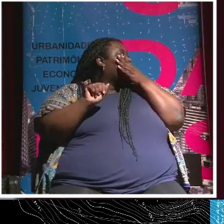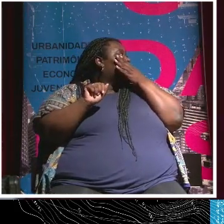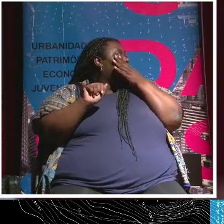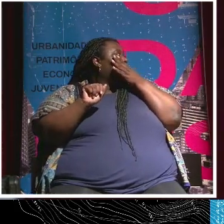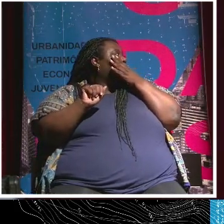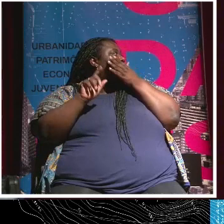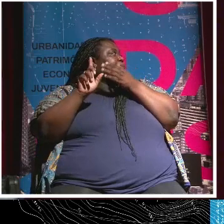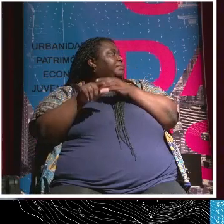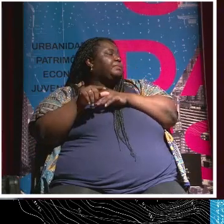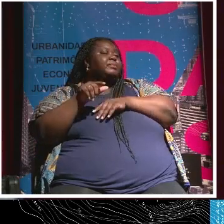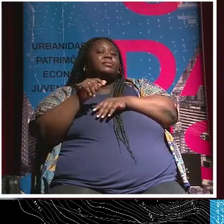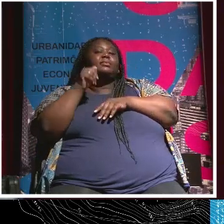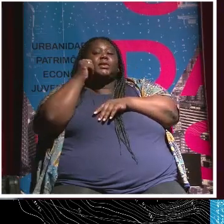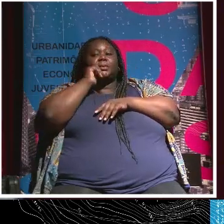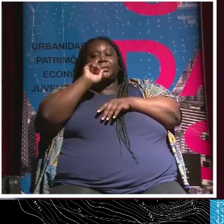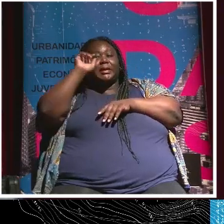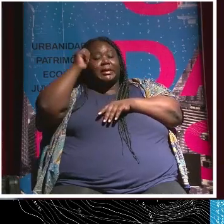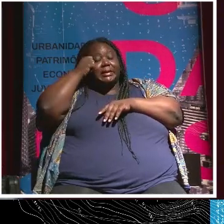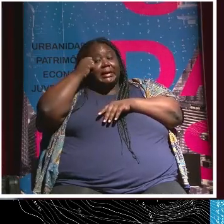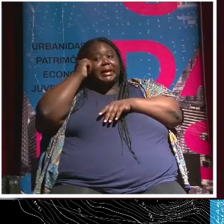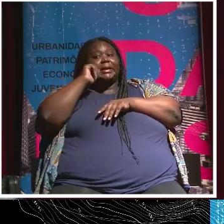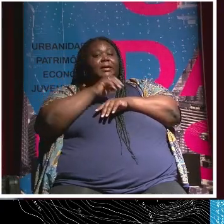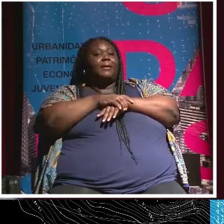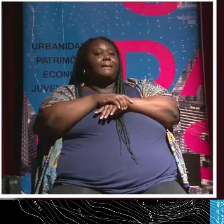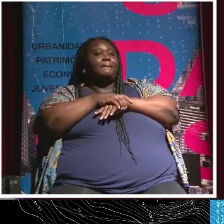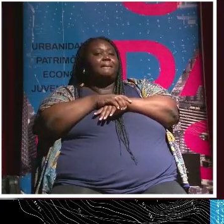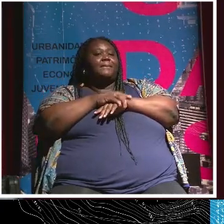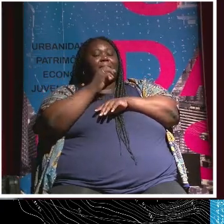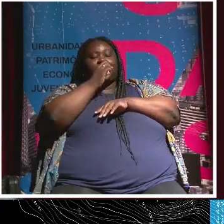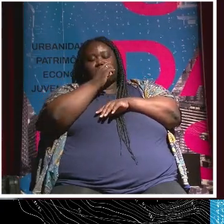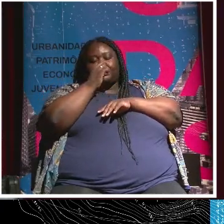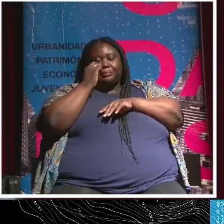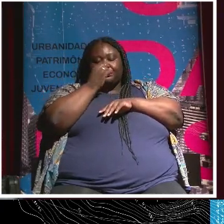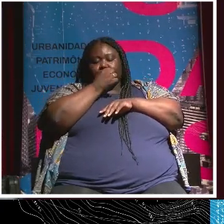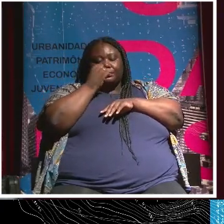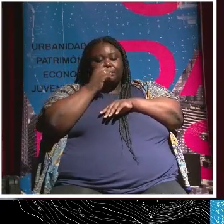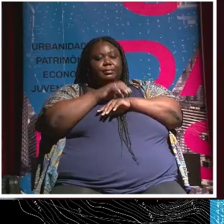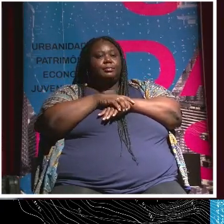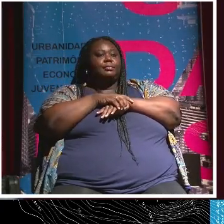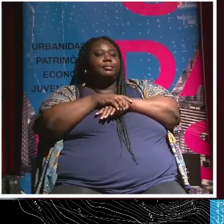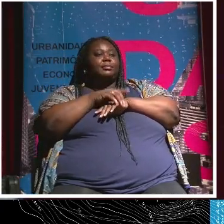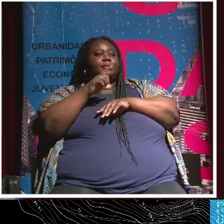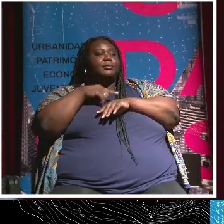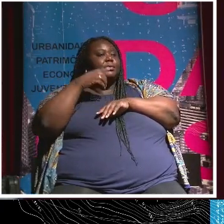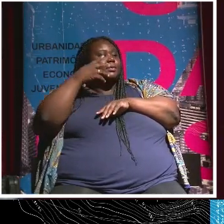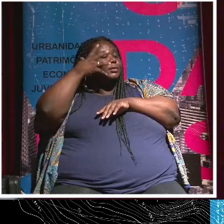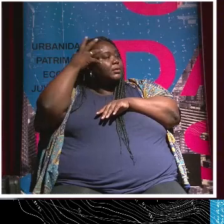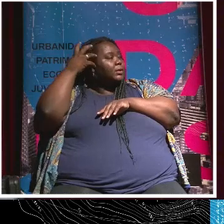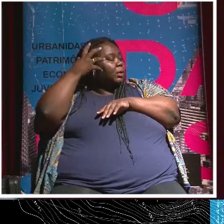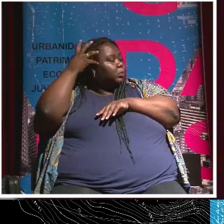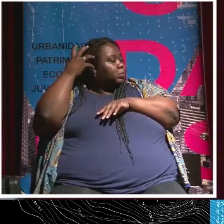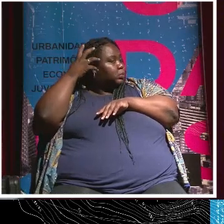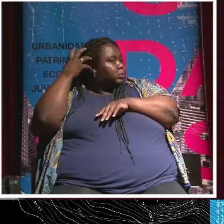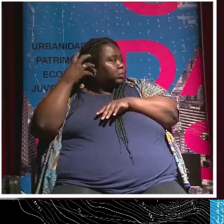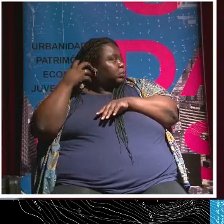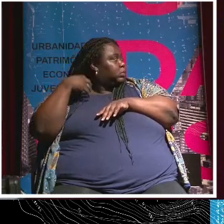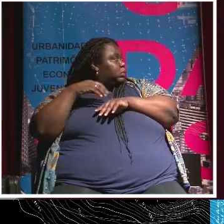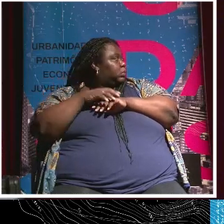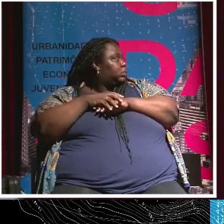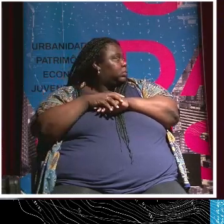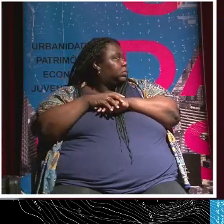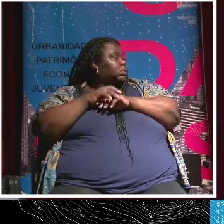sou uma mulher negra, de pele escura, um aparelhozinho nos dentes, tenho cabelo crespo